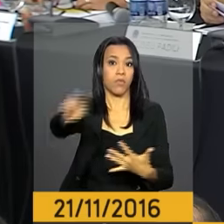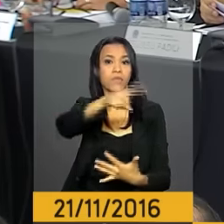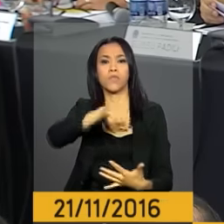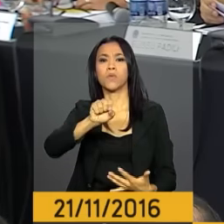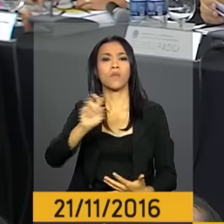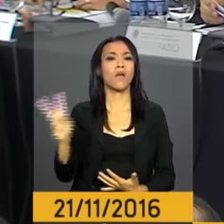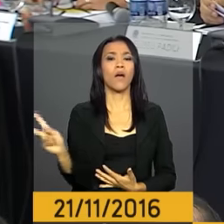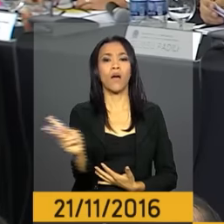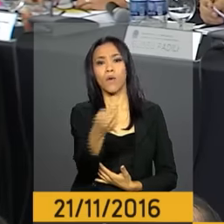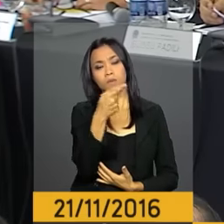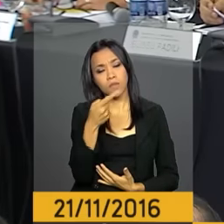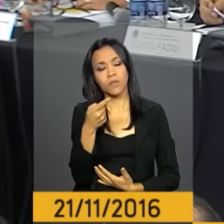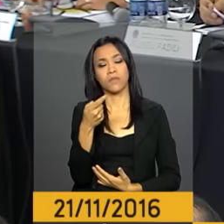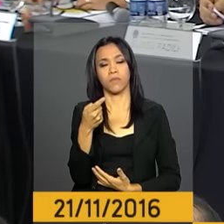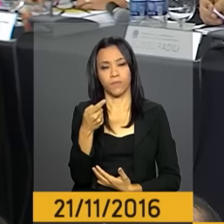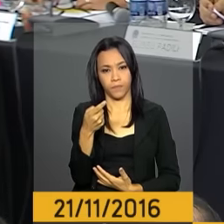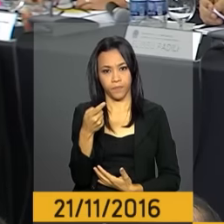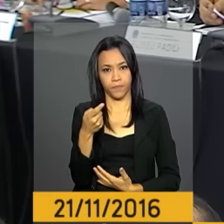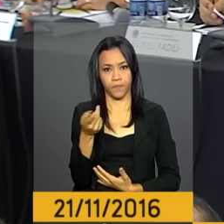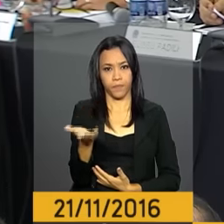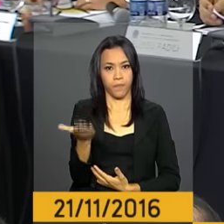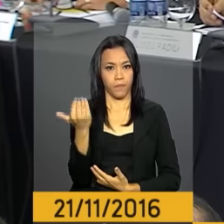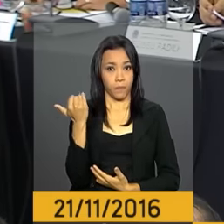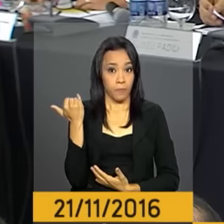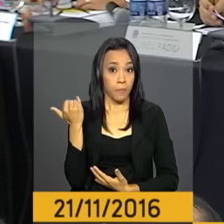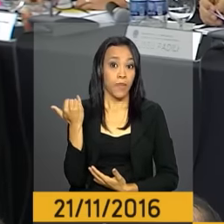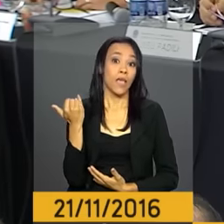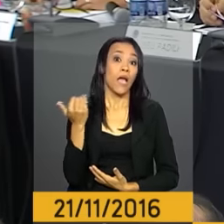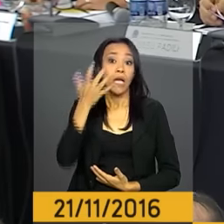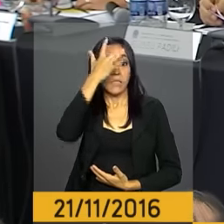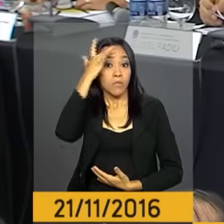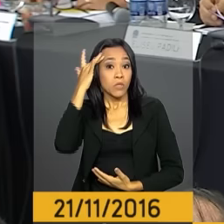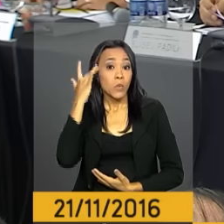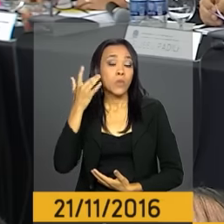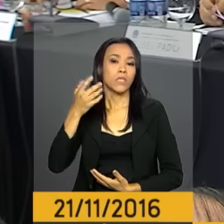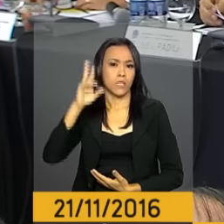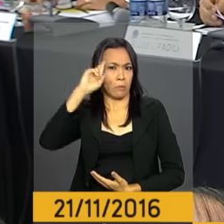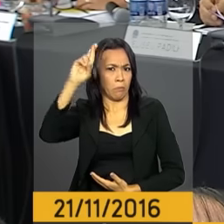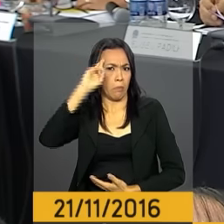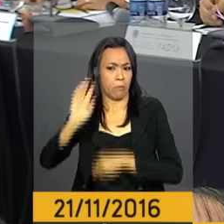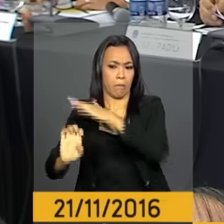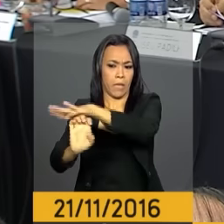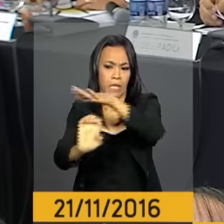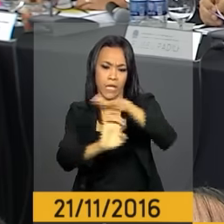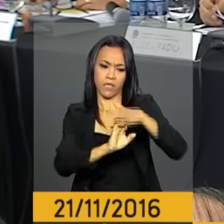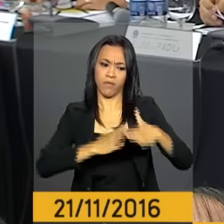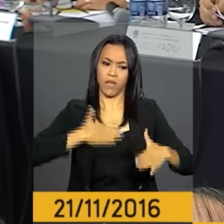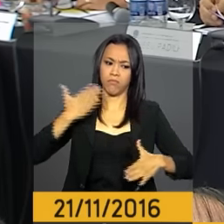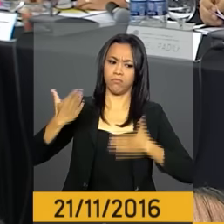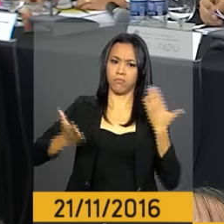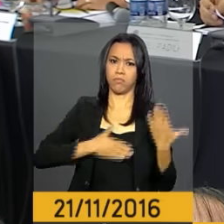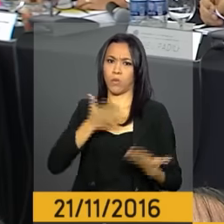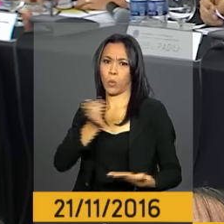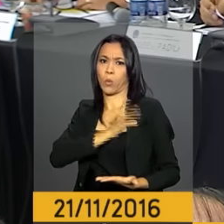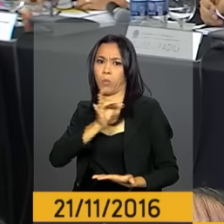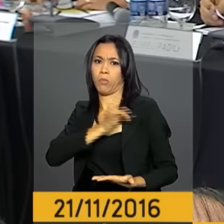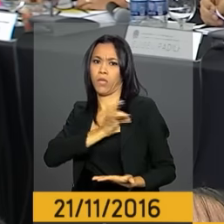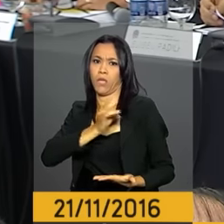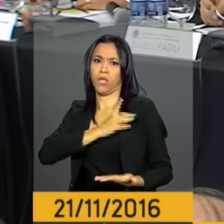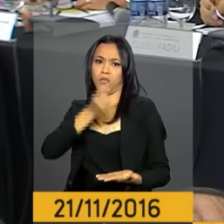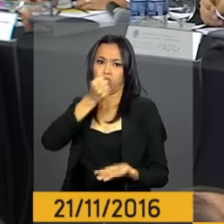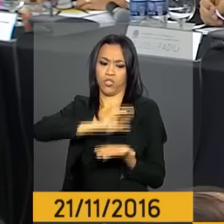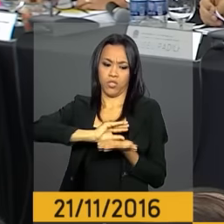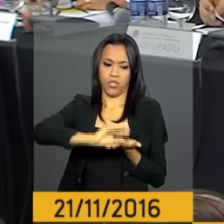aconteceu? Ruiu a confiança dos investidores e dos consumidores. A inflação